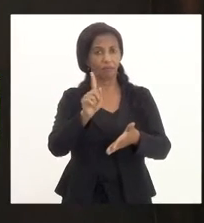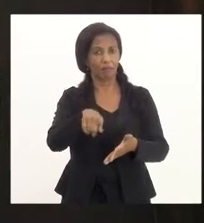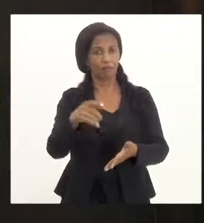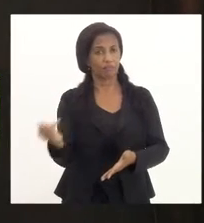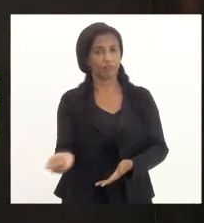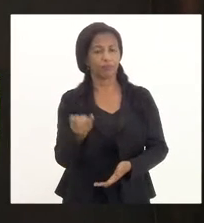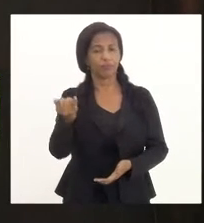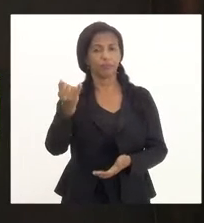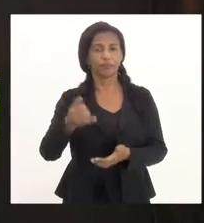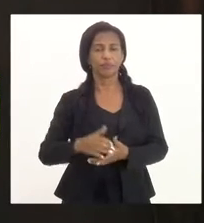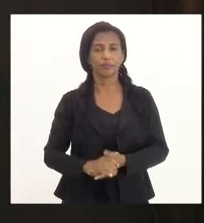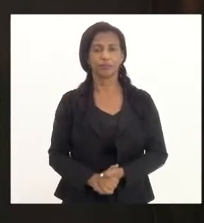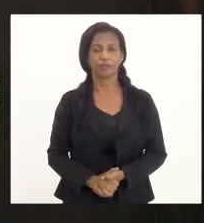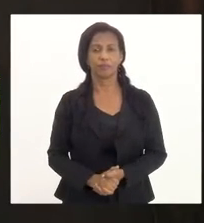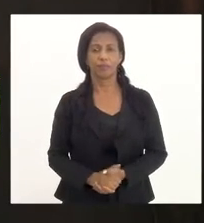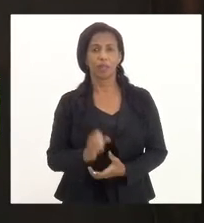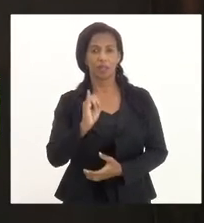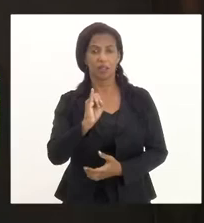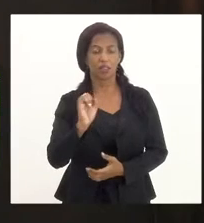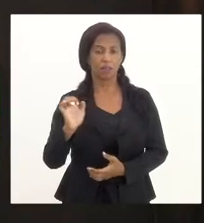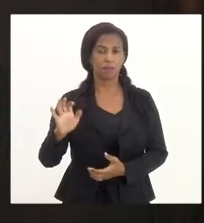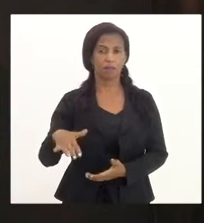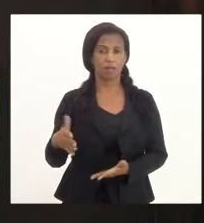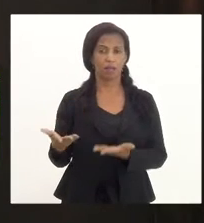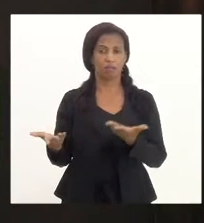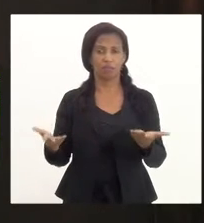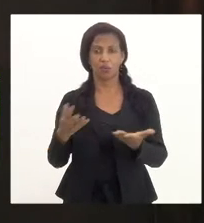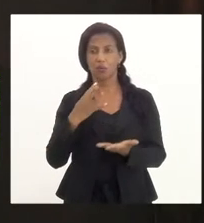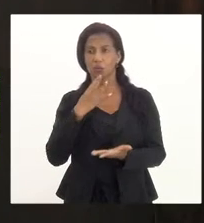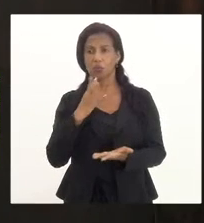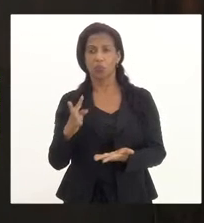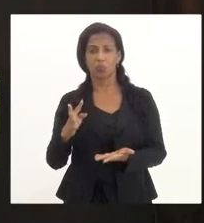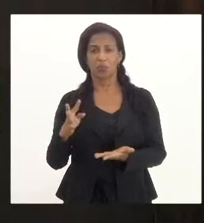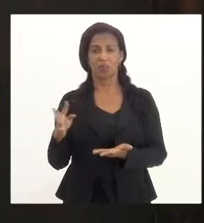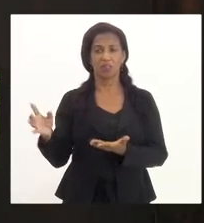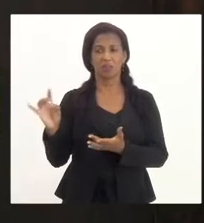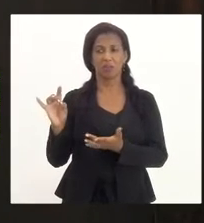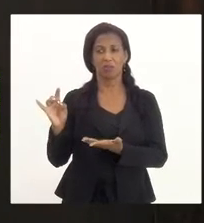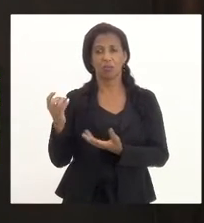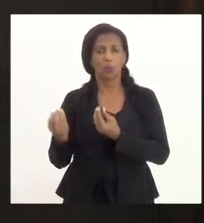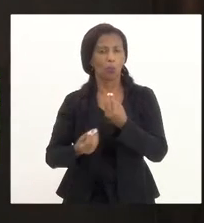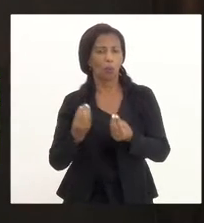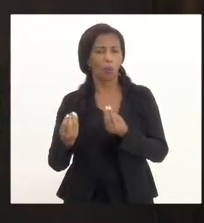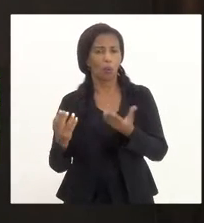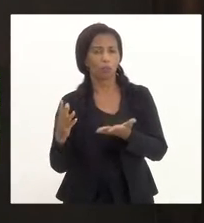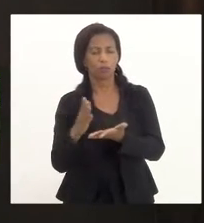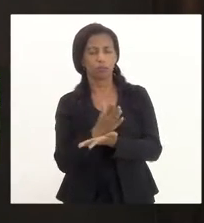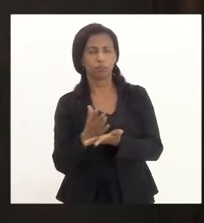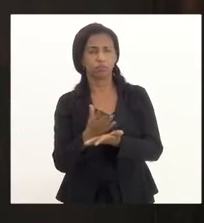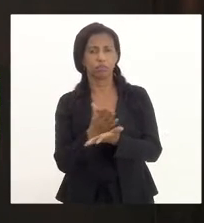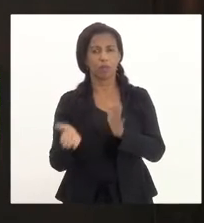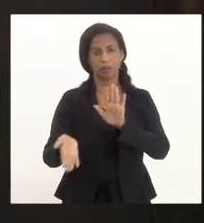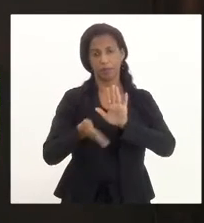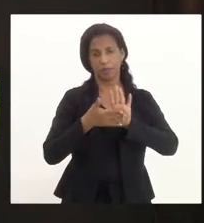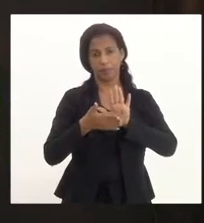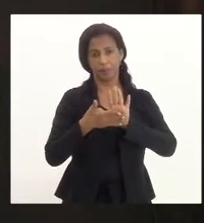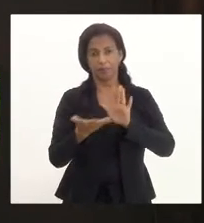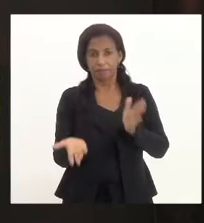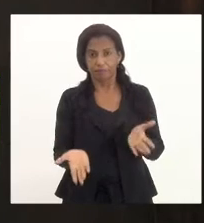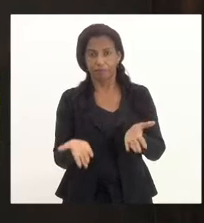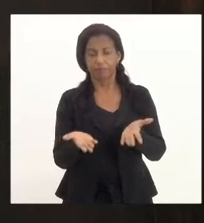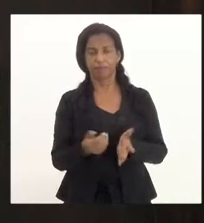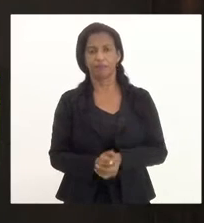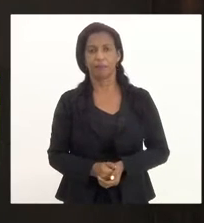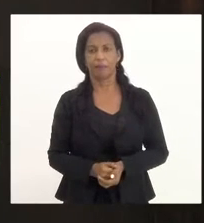importante Se bem que aqui não conheçamos em detalhes como é que será a proposta